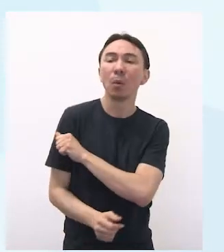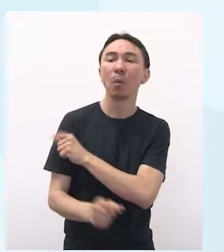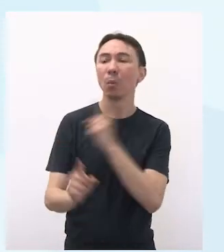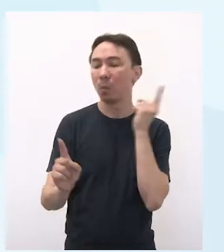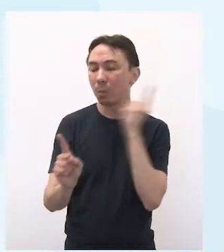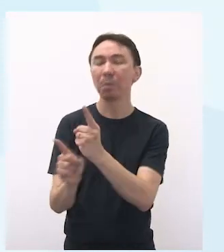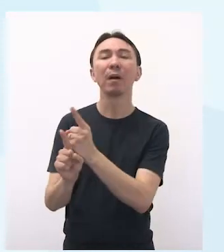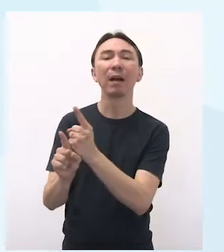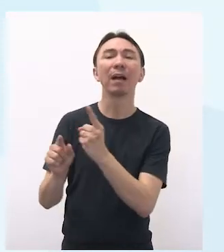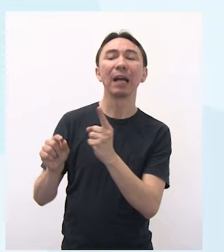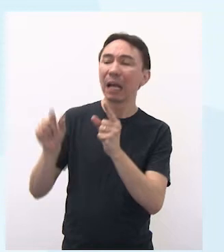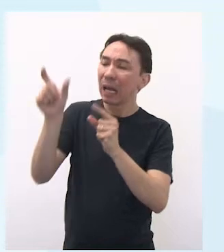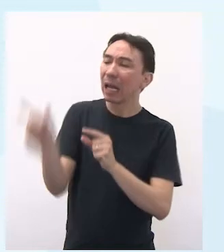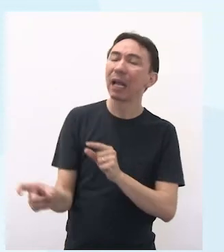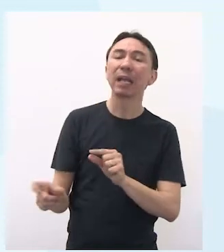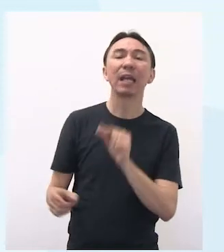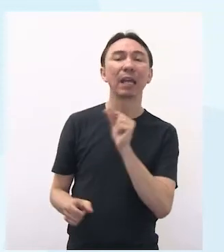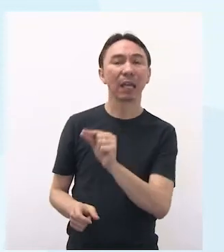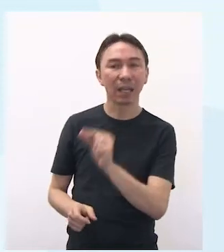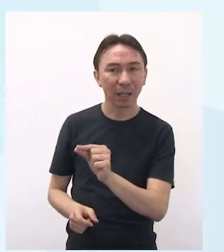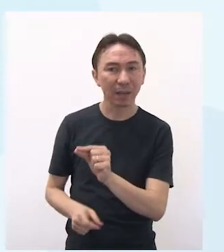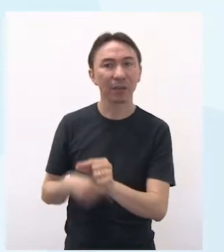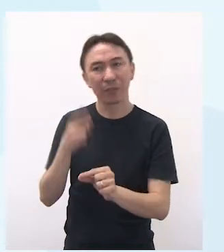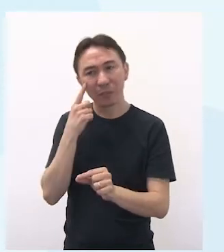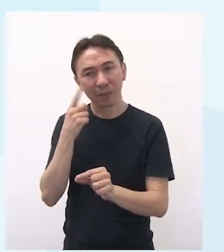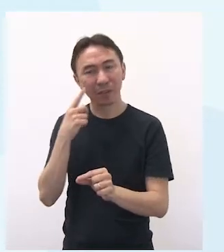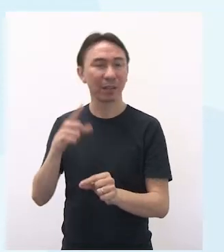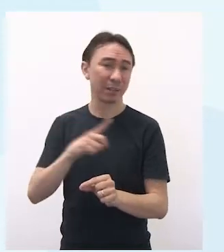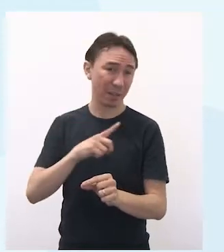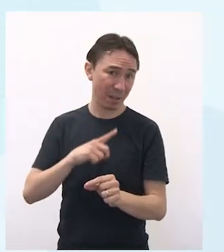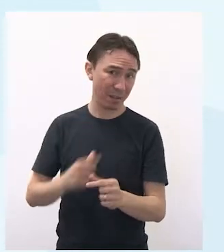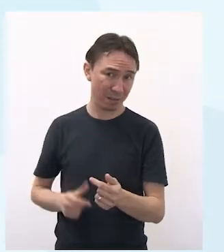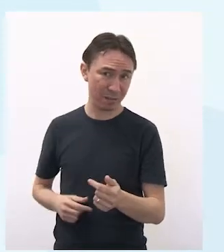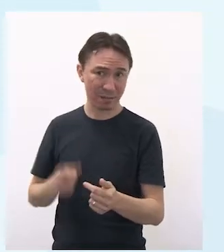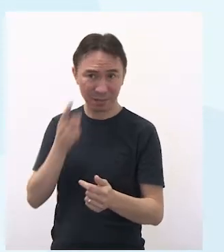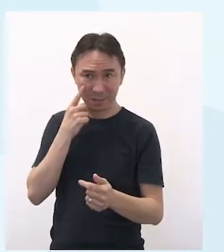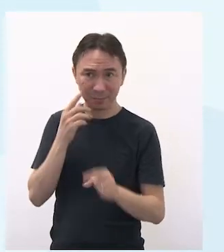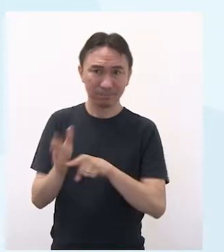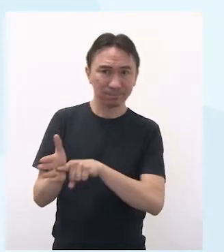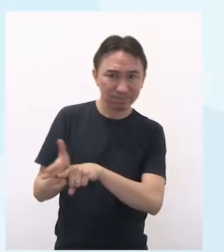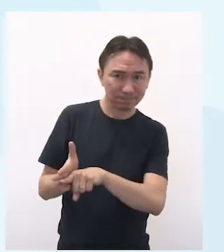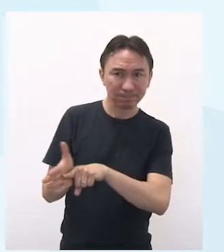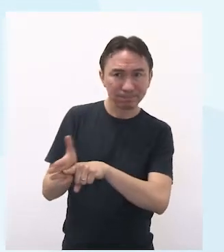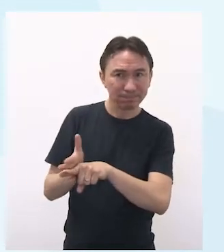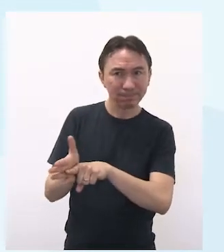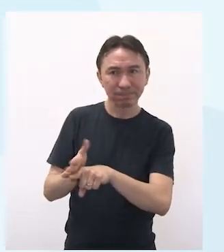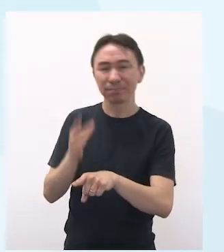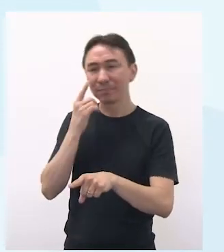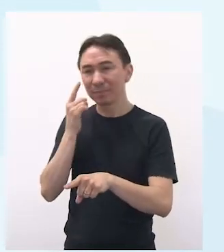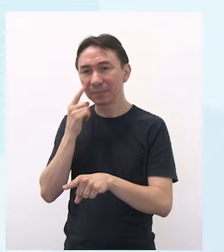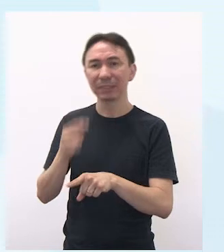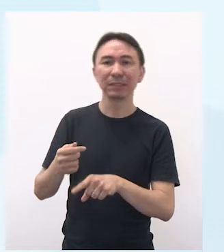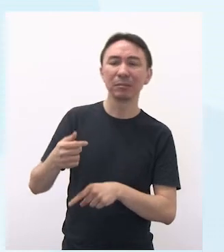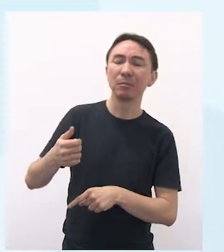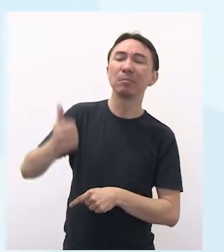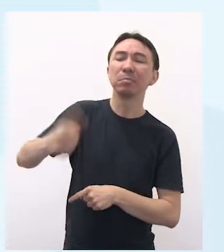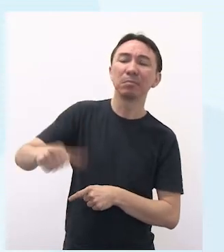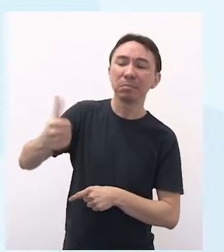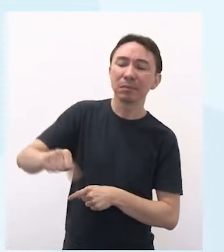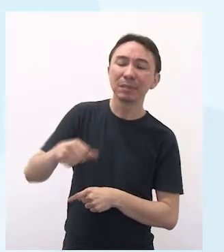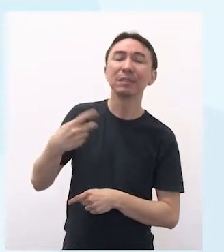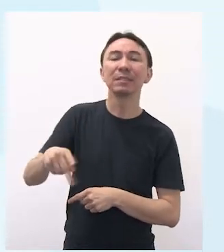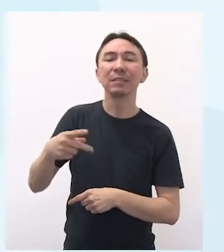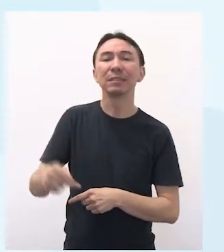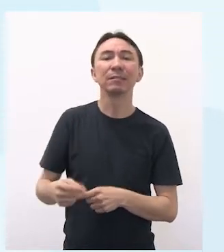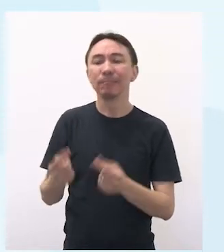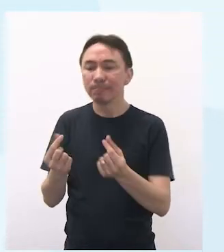o público-alvo de questionários socioeconômicos para os secretários municipais da educação, os diretores da escola, os professores e